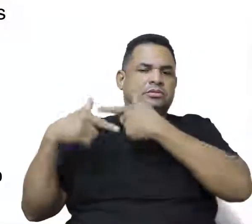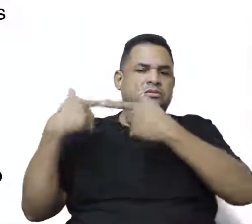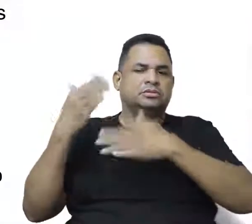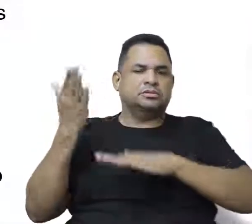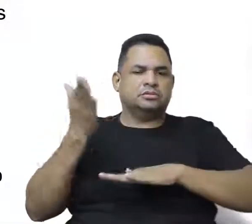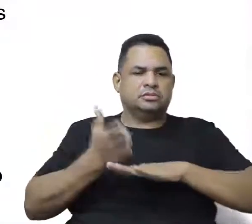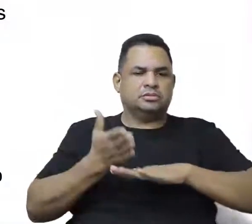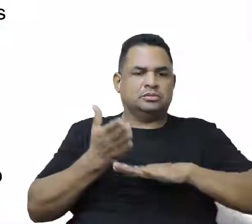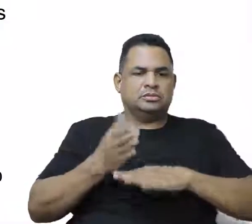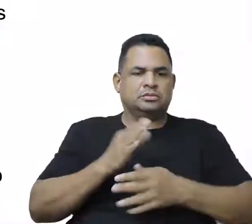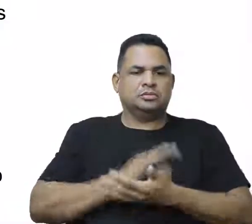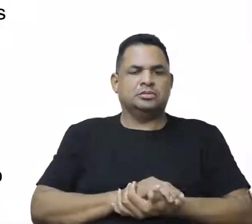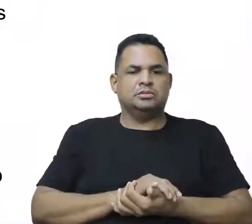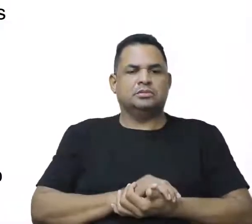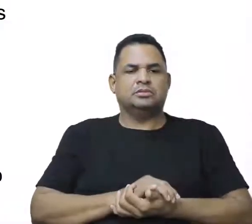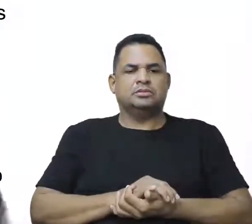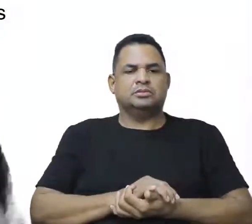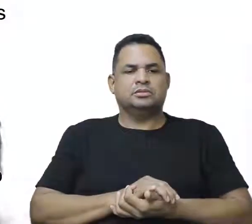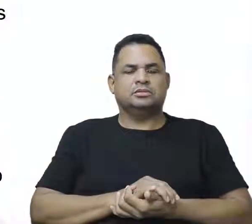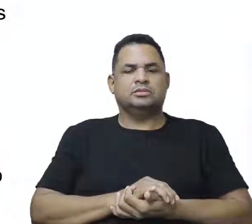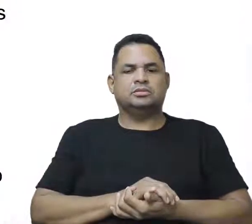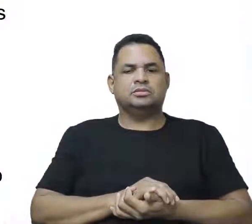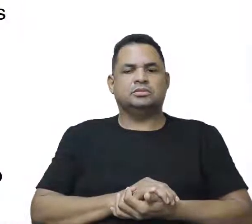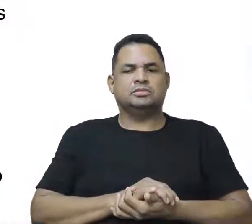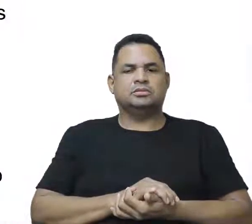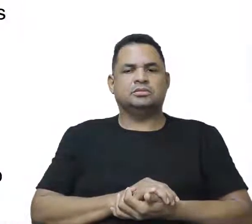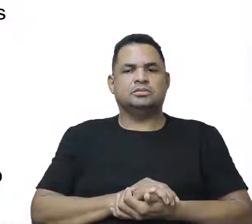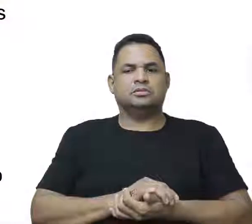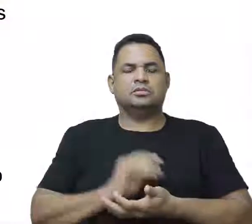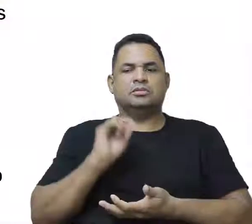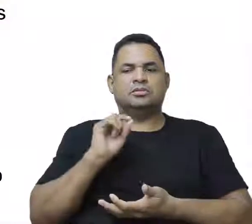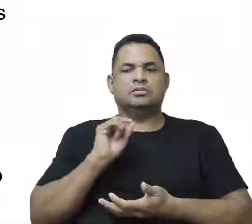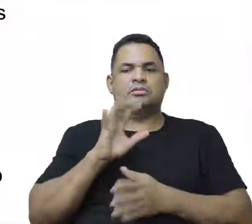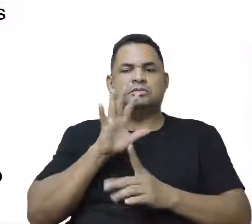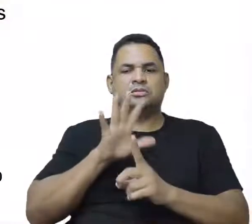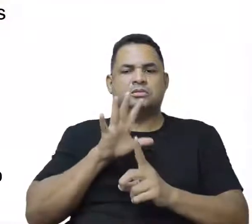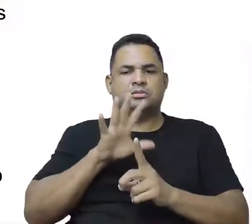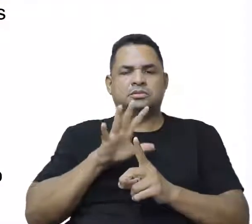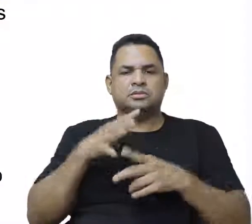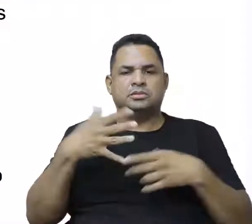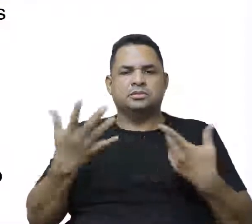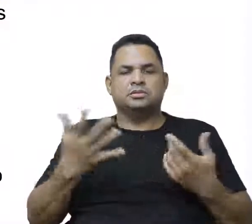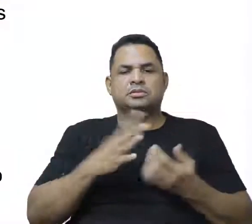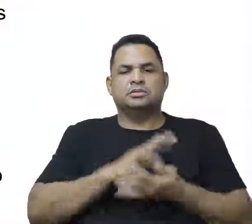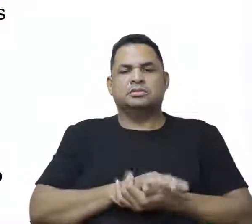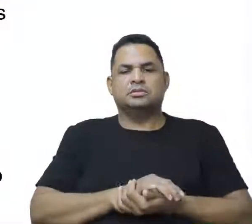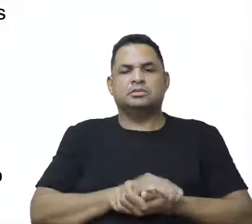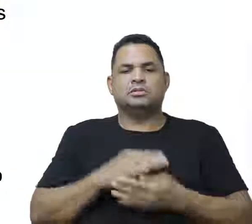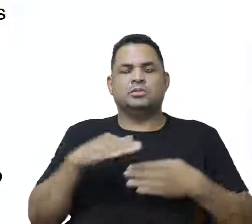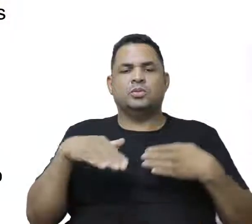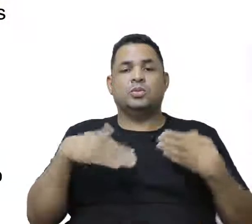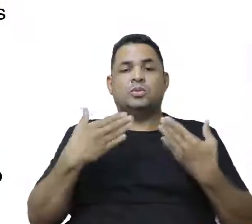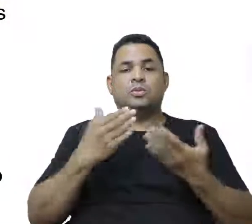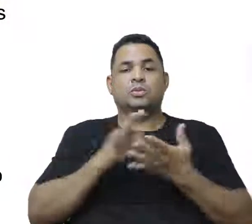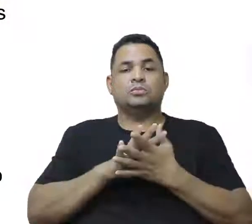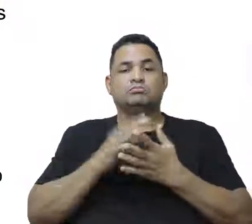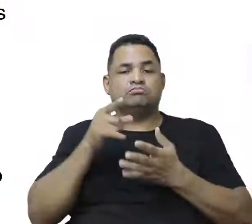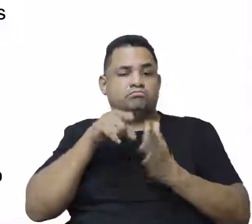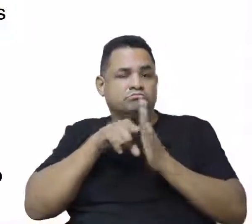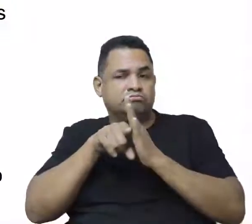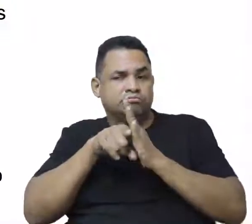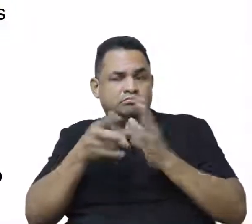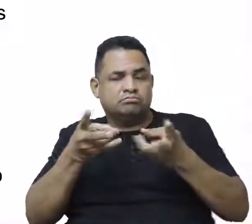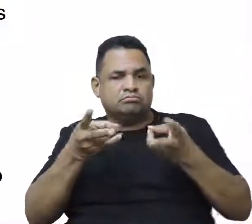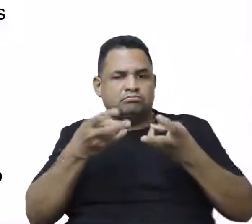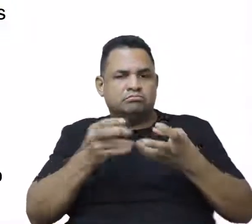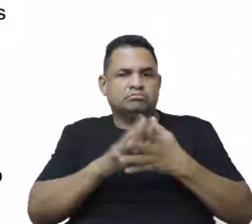tradicionais e modernos. Então, o que isso desencadeou? O que isso impactou? Quando a gente analisa isso e percebe